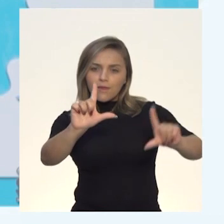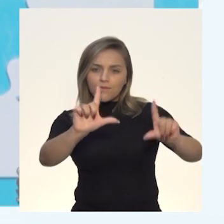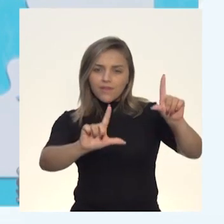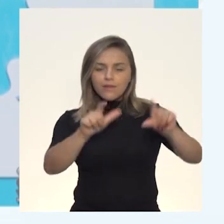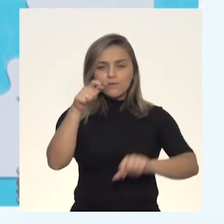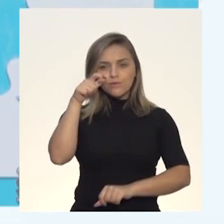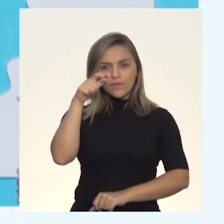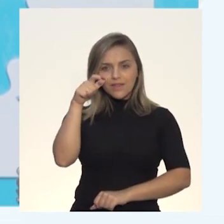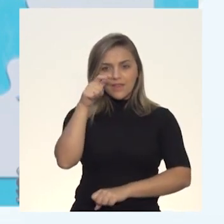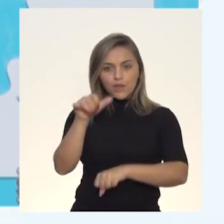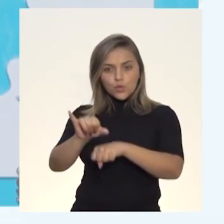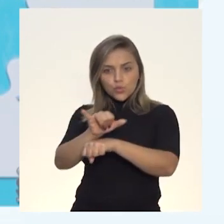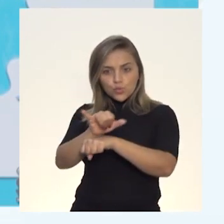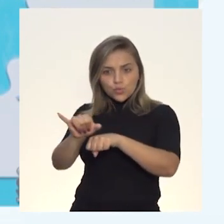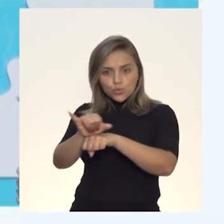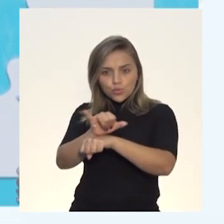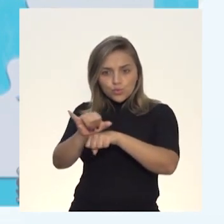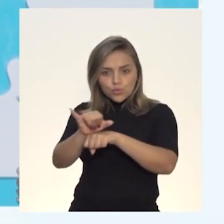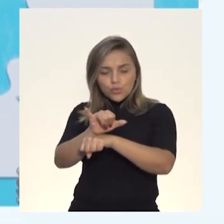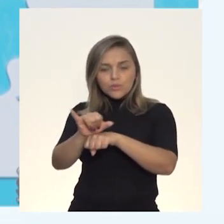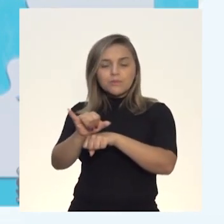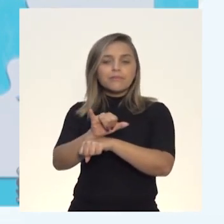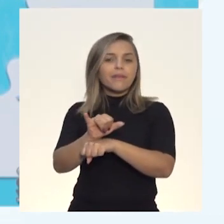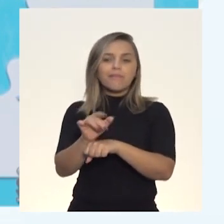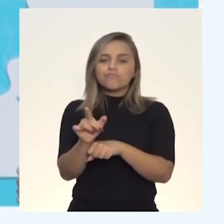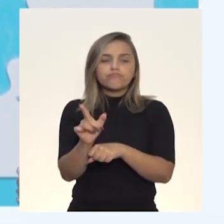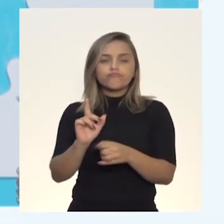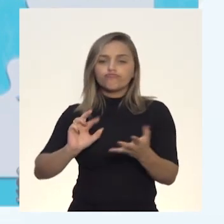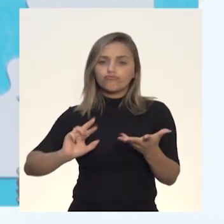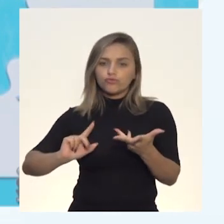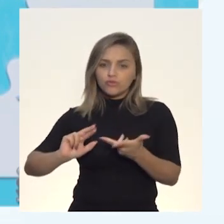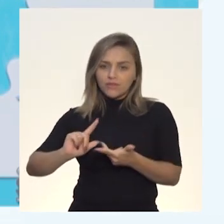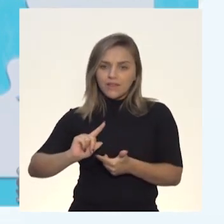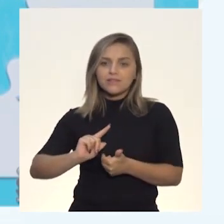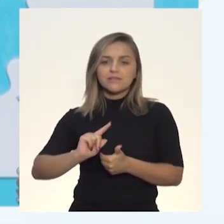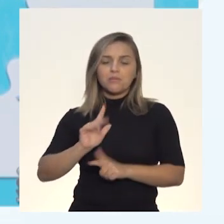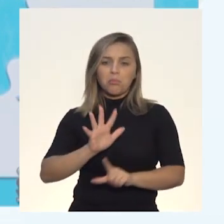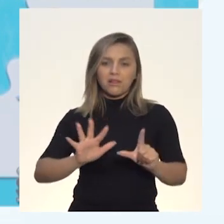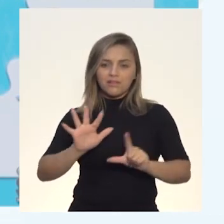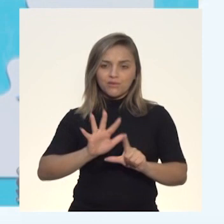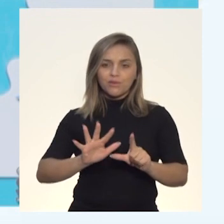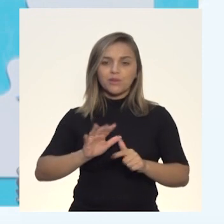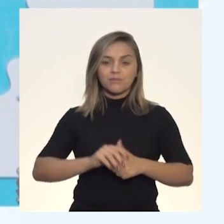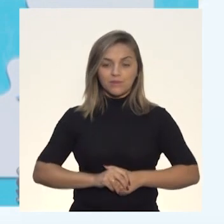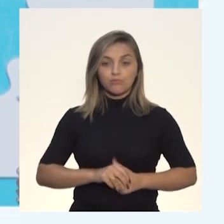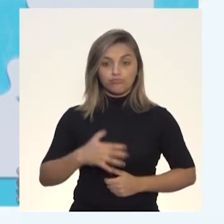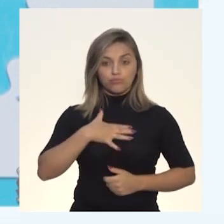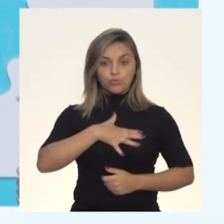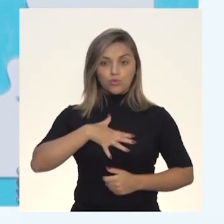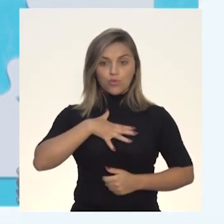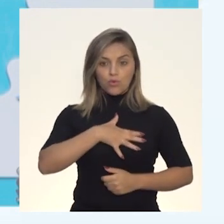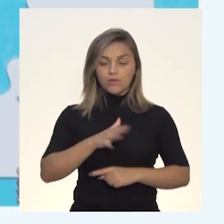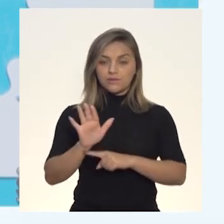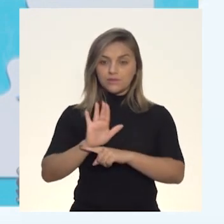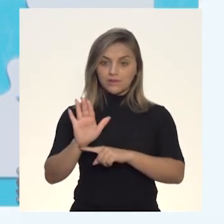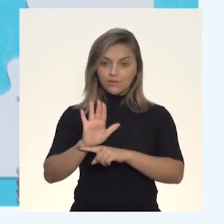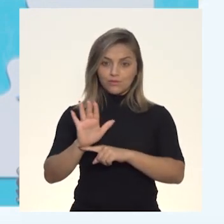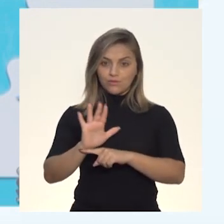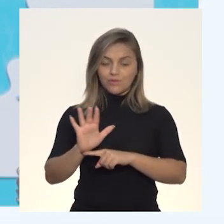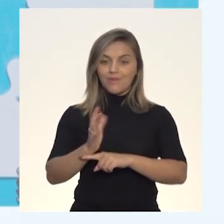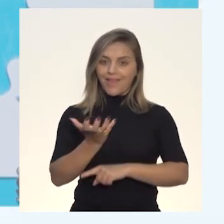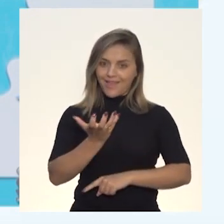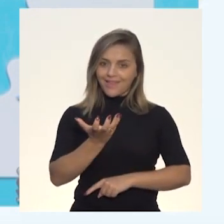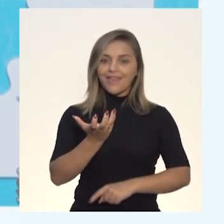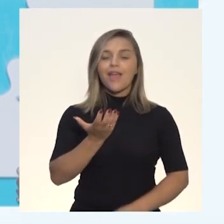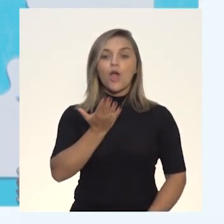YouTube, dos streaming aí que existem os vários, né? Mas a gente gosta de filme, né? A gente não quer só comida, a gente quer